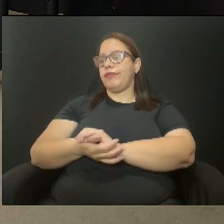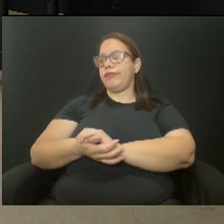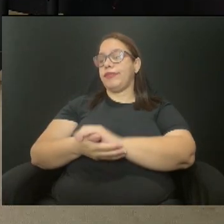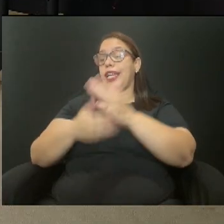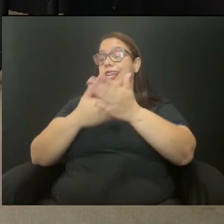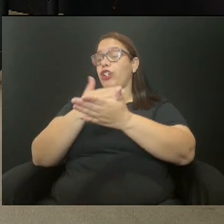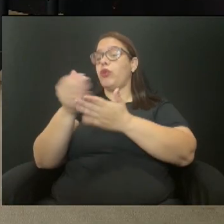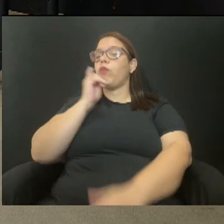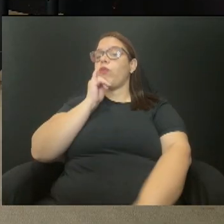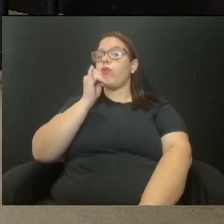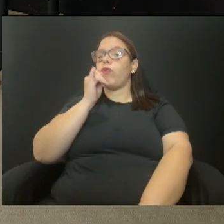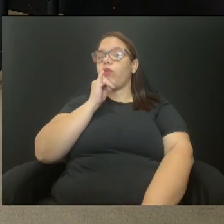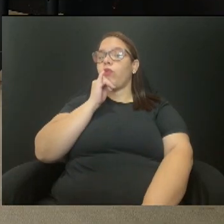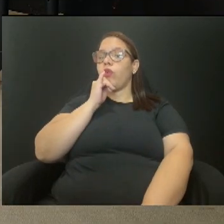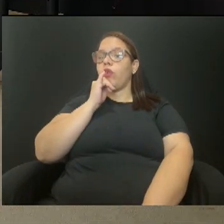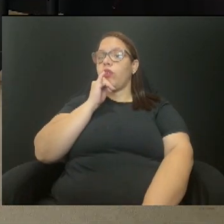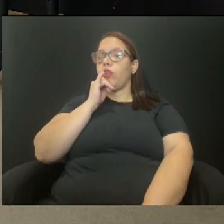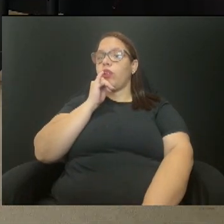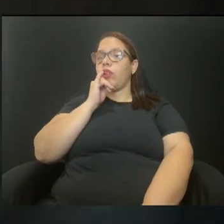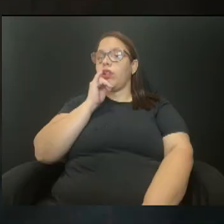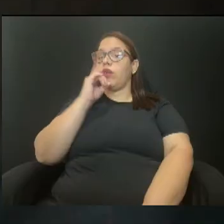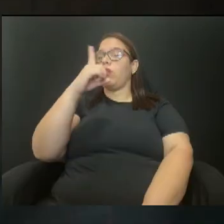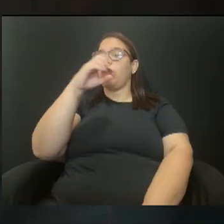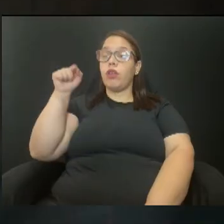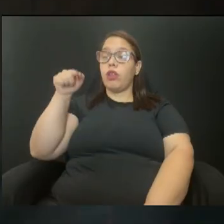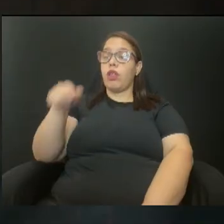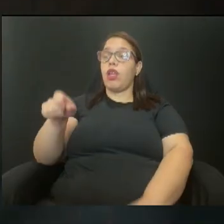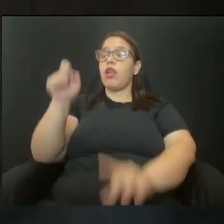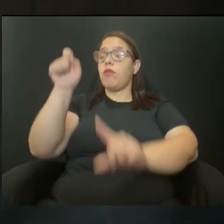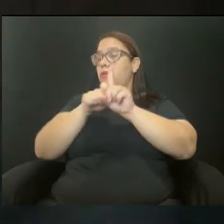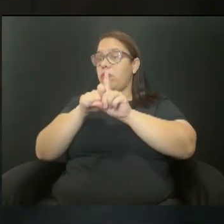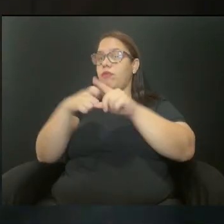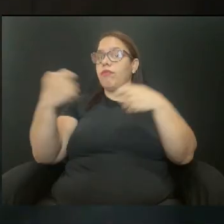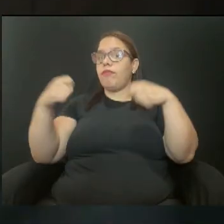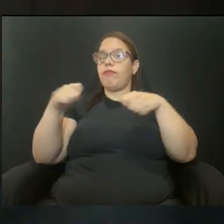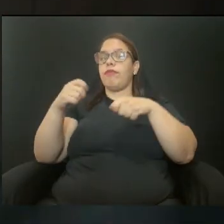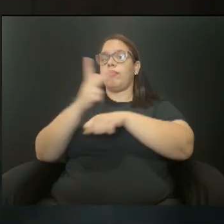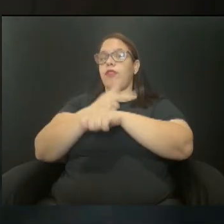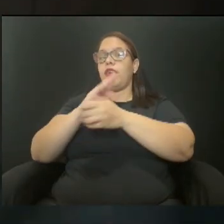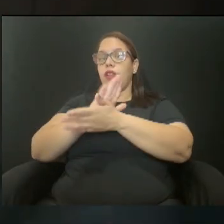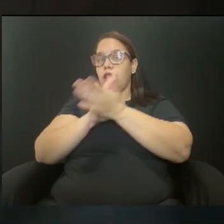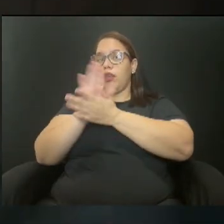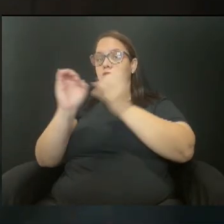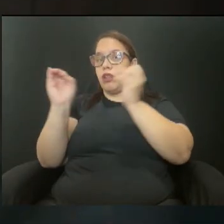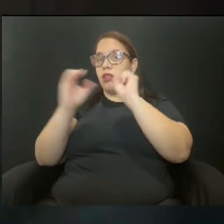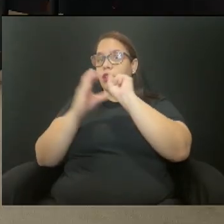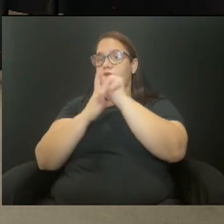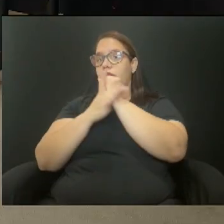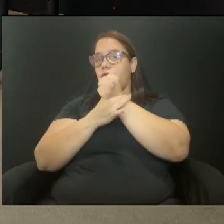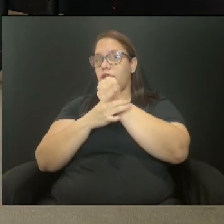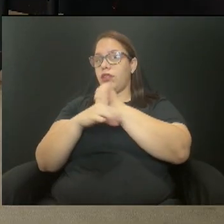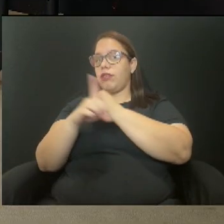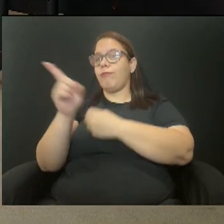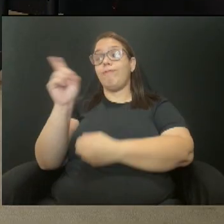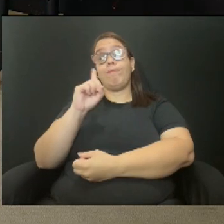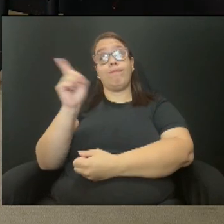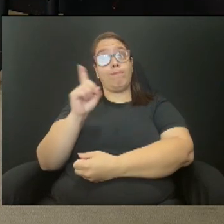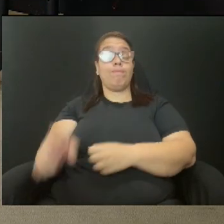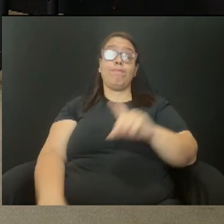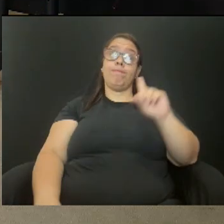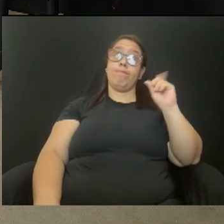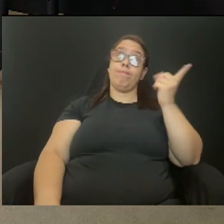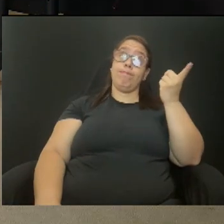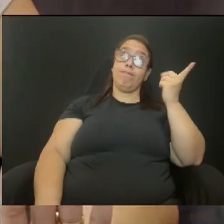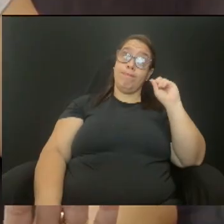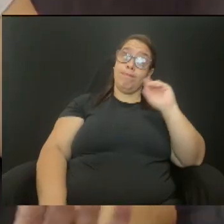falar por baixo, com 10.000 por mês, não preciso ir atrás de nada, estou garantido. Nem sempre é assim. Não, tomem cuidado com as